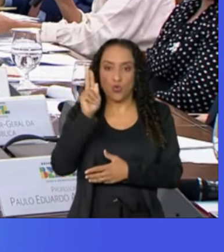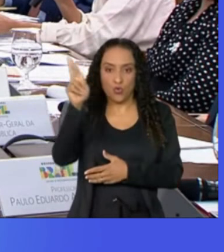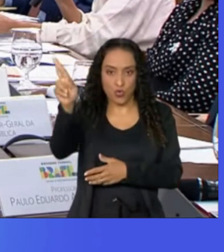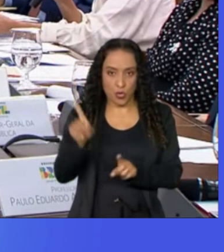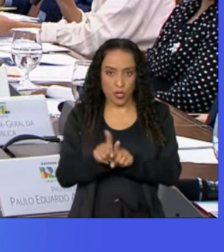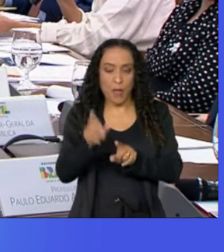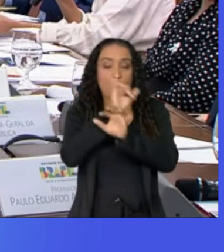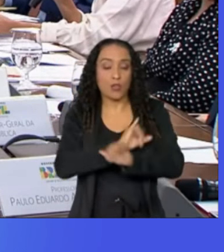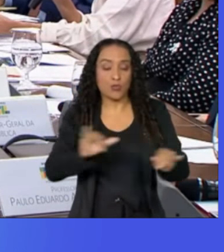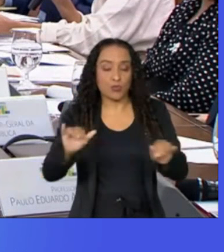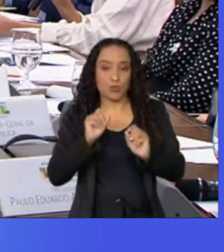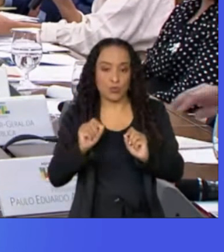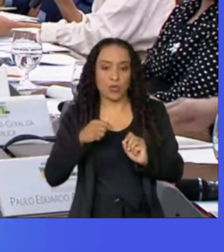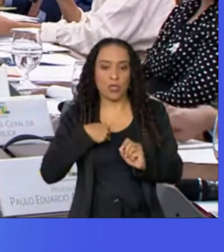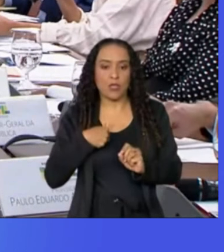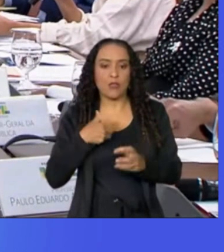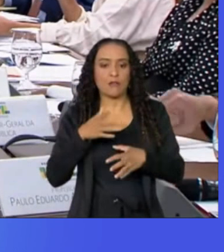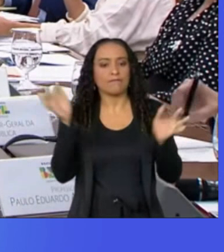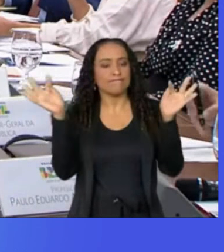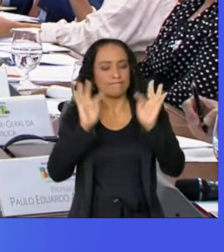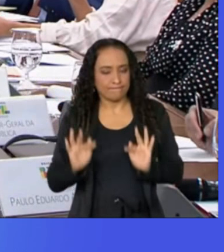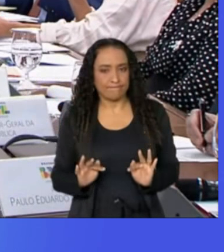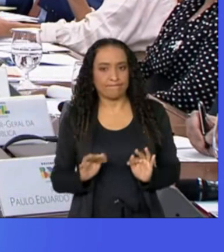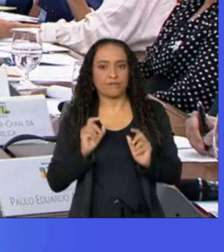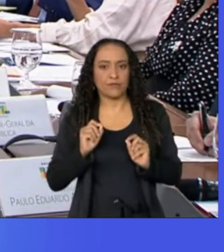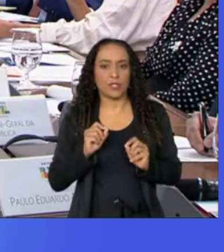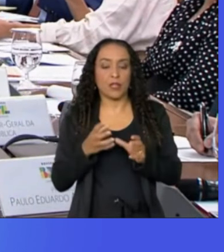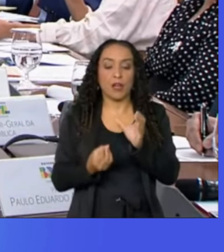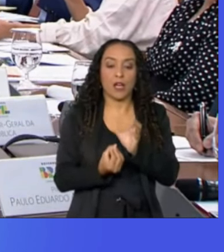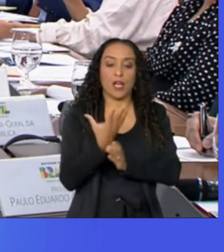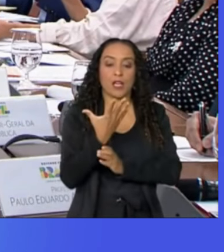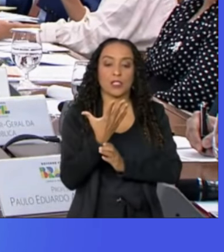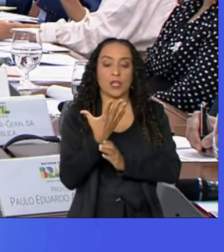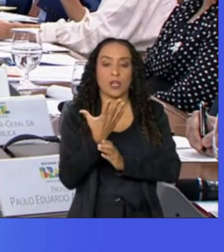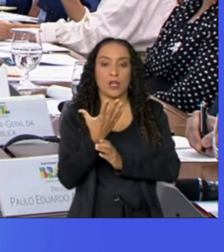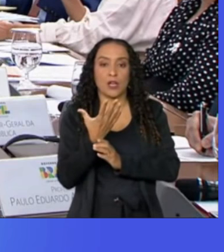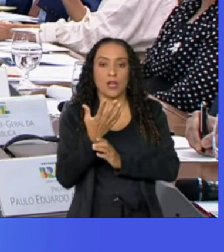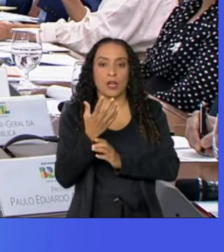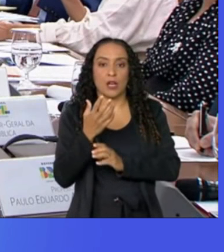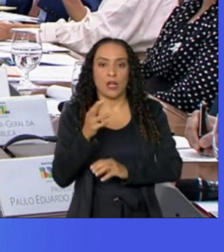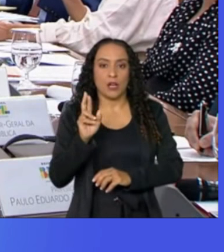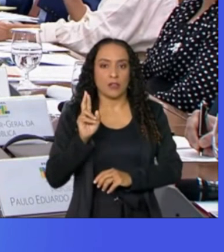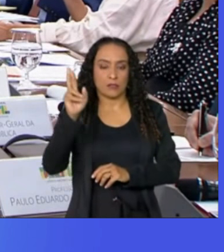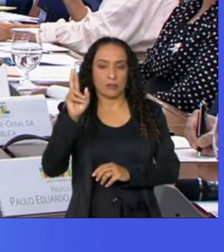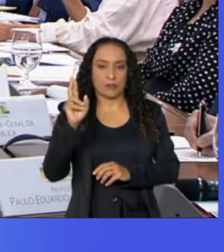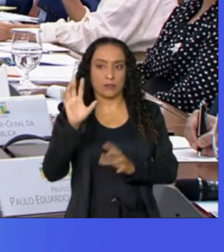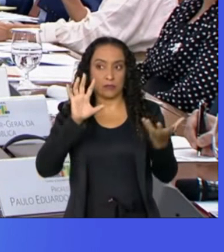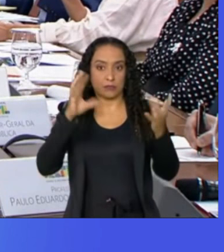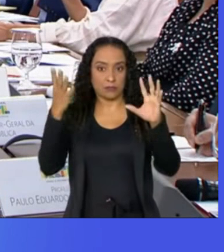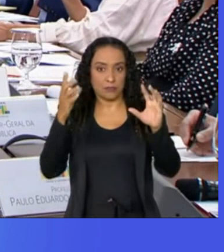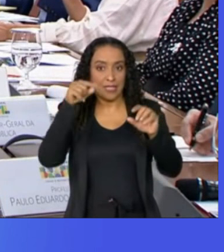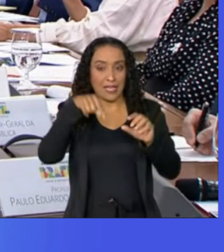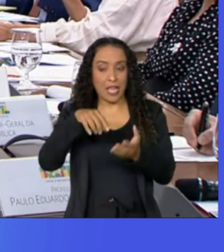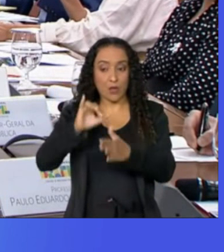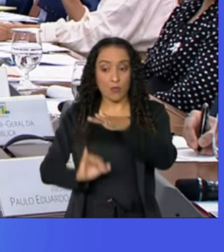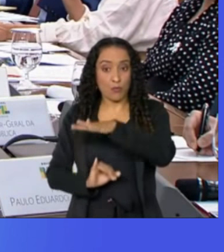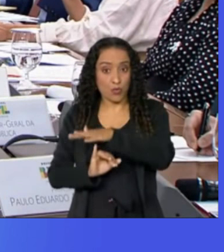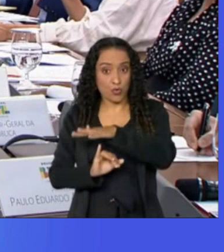anunciou ali e eu fiquei muito feliz a criação da autoridade climática que é uma